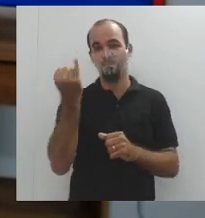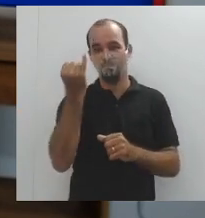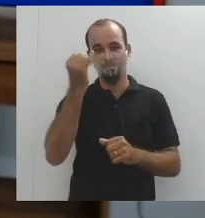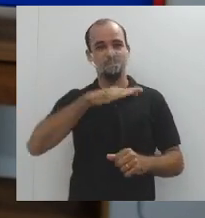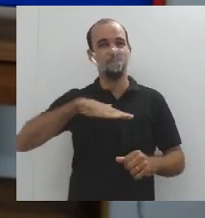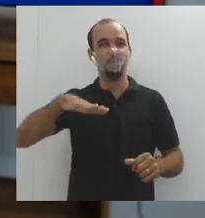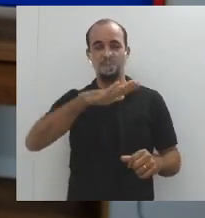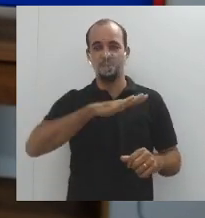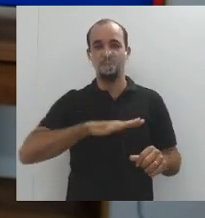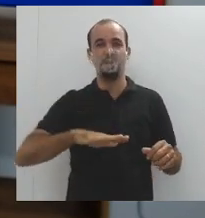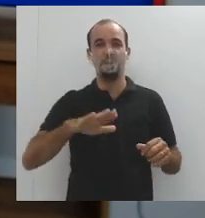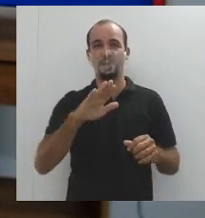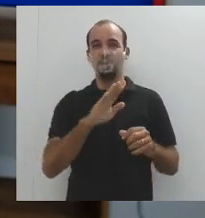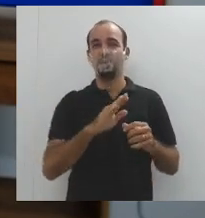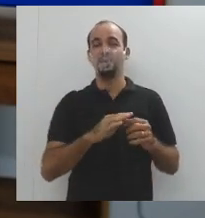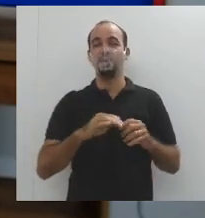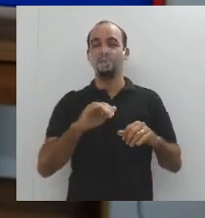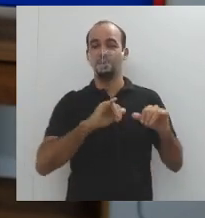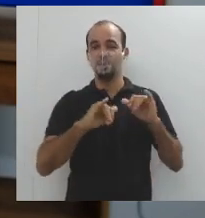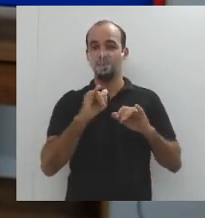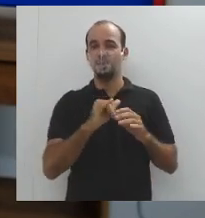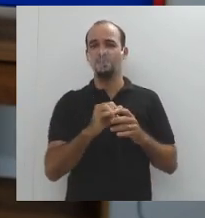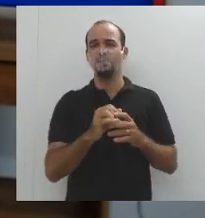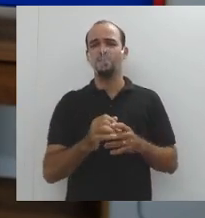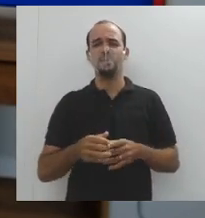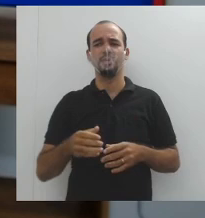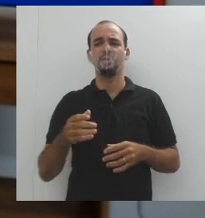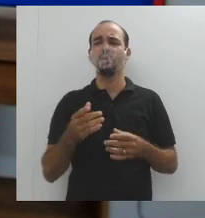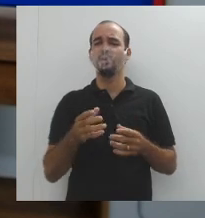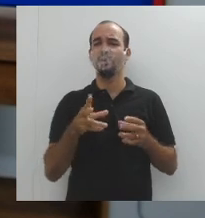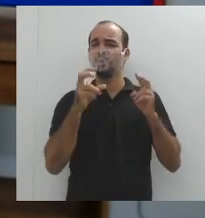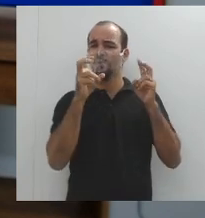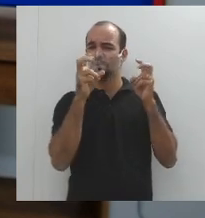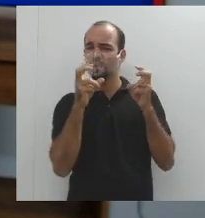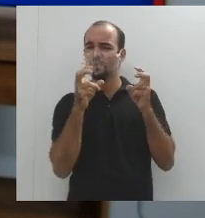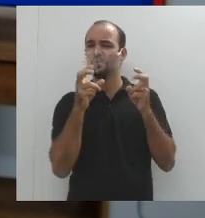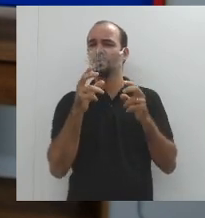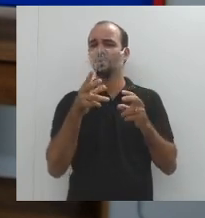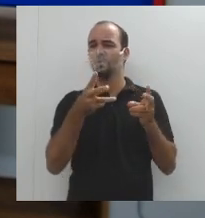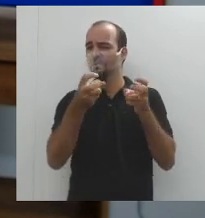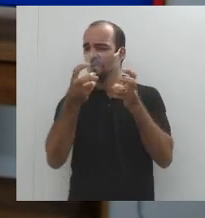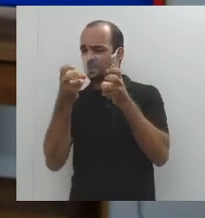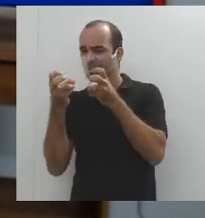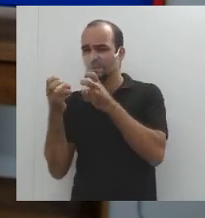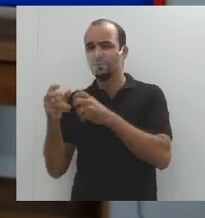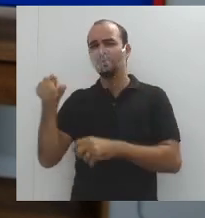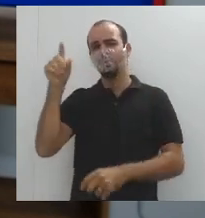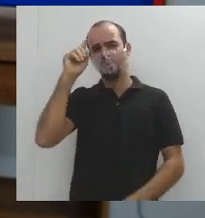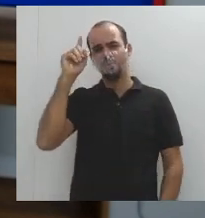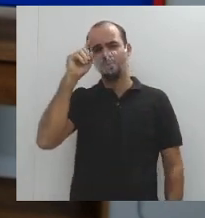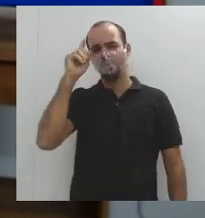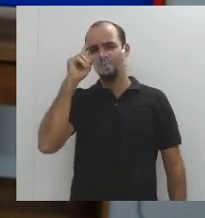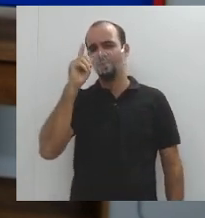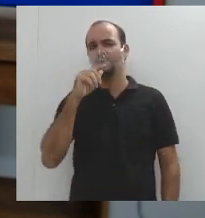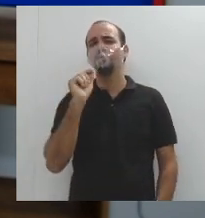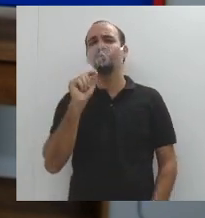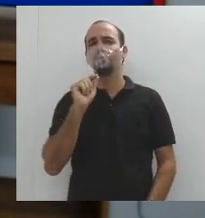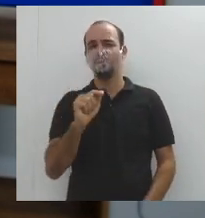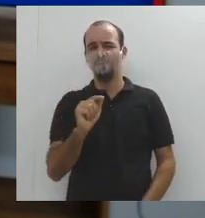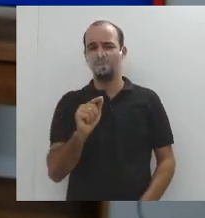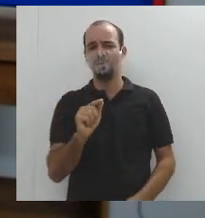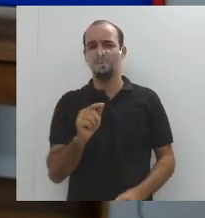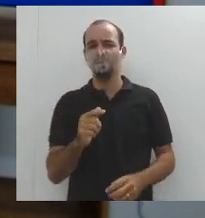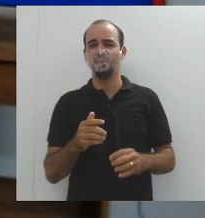importantíssimo, um tema que está no nosso dia a dia, tá? Que são sobre os glicídios, sobre